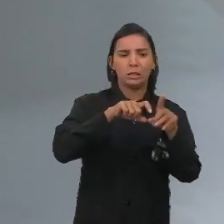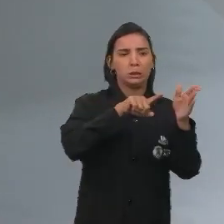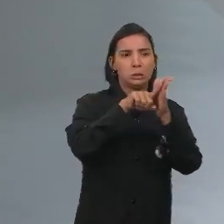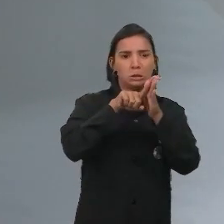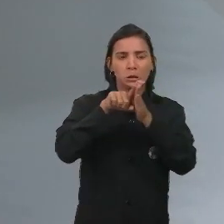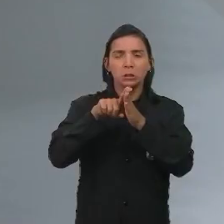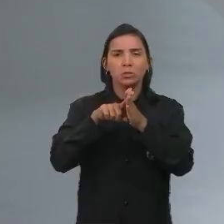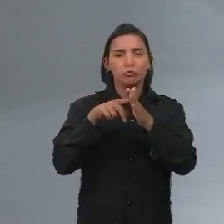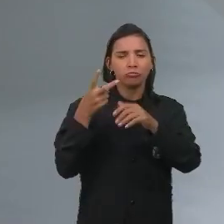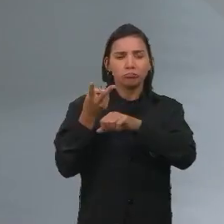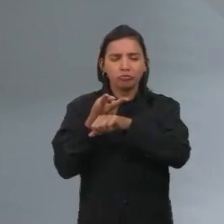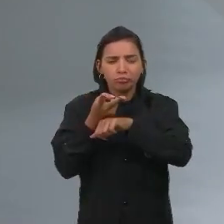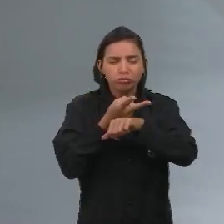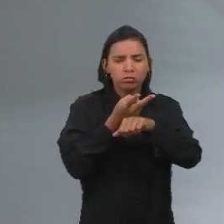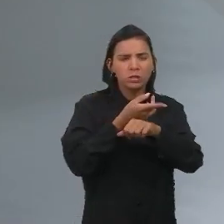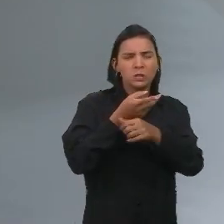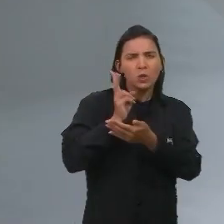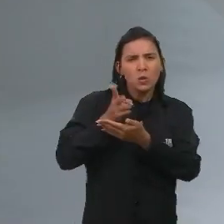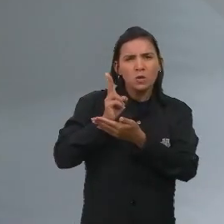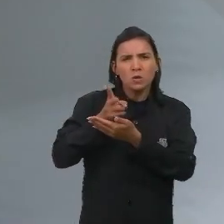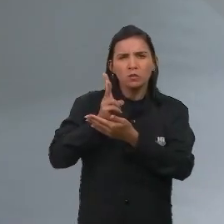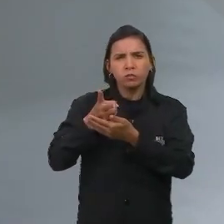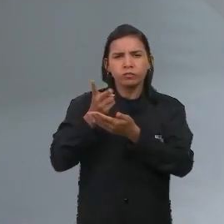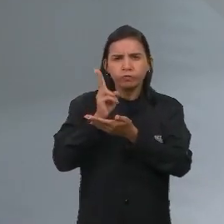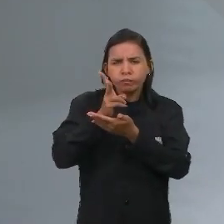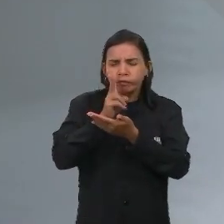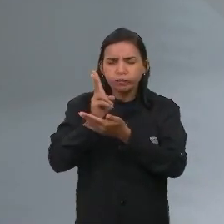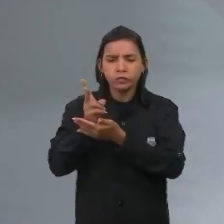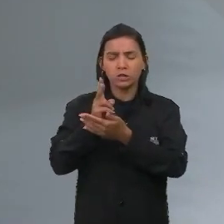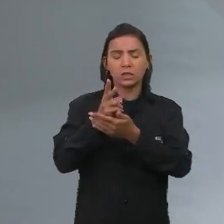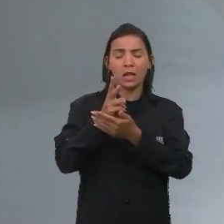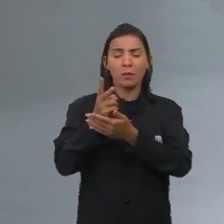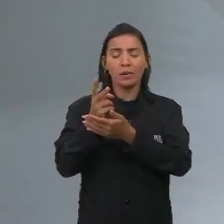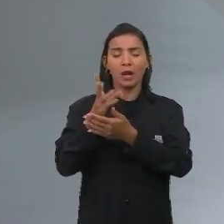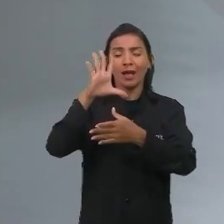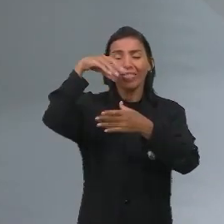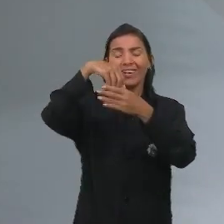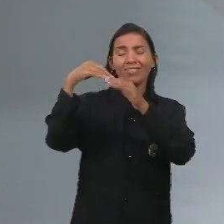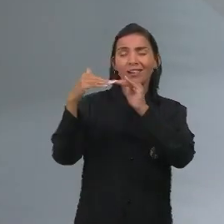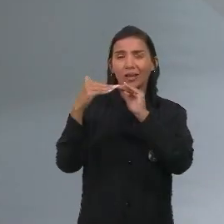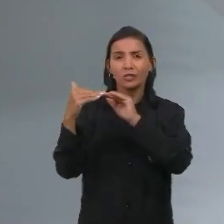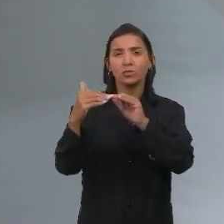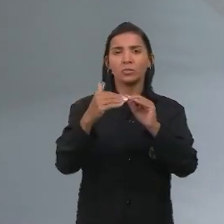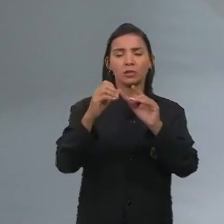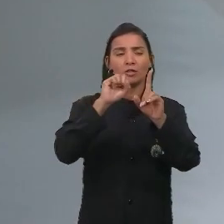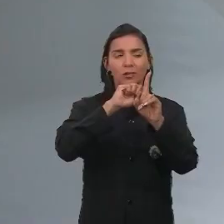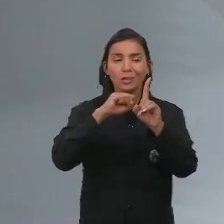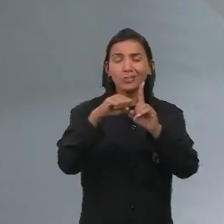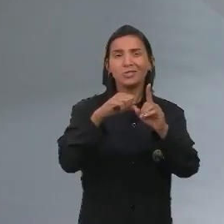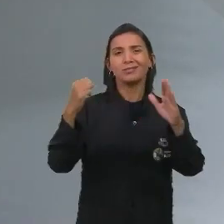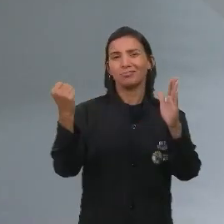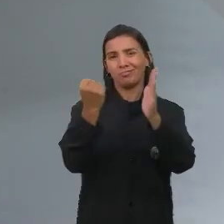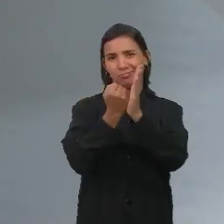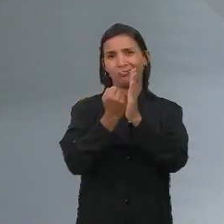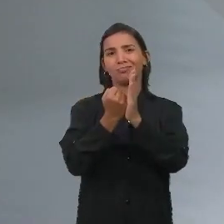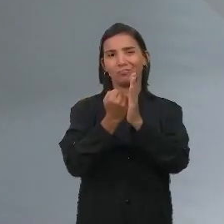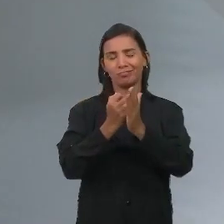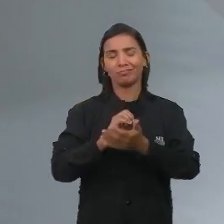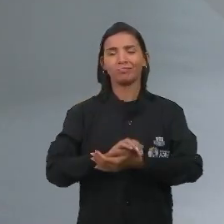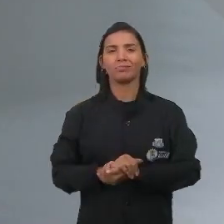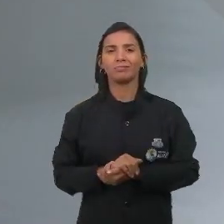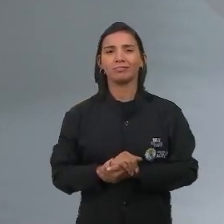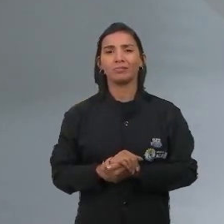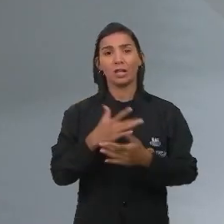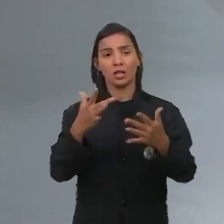de adequar-se a esse padrão socialmente estabelecido, socialmente fixado. Vamos para o comando